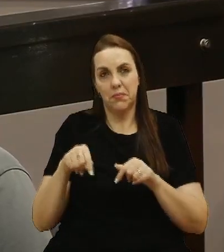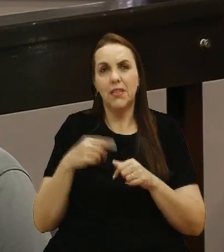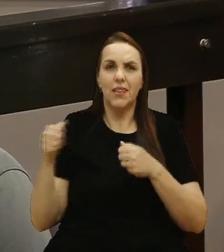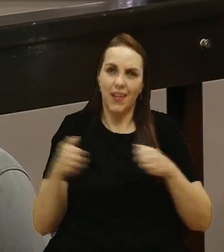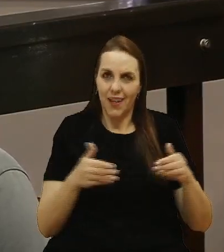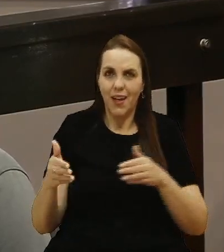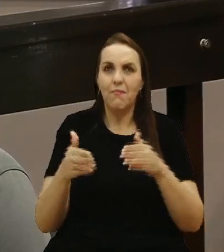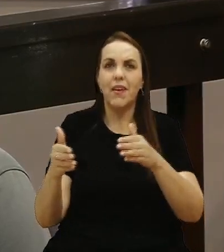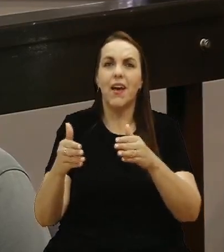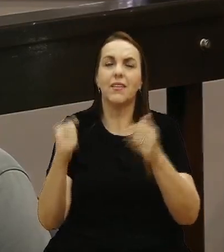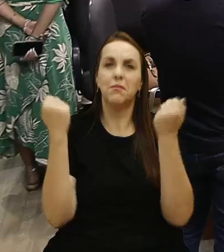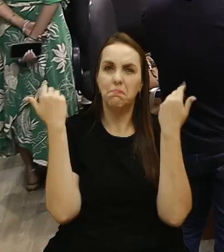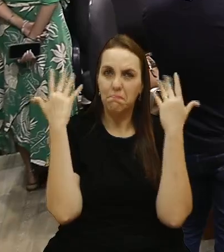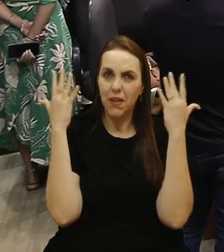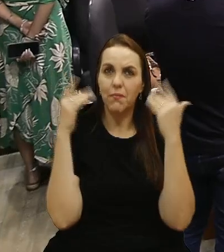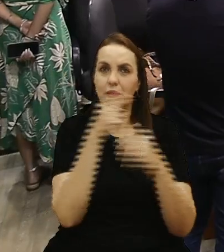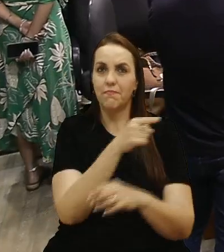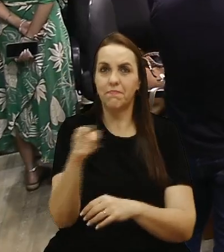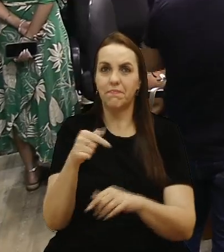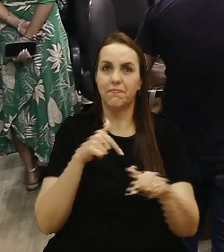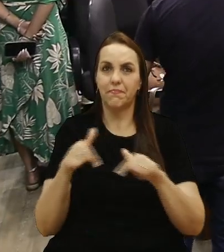trabalho de vocês. Muito obrigado.